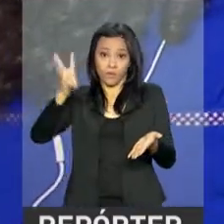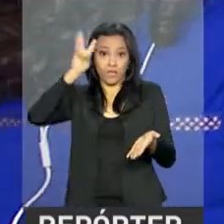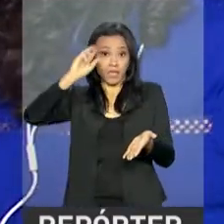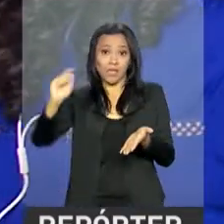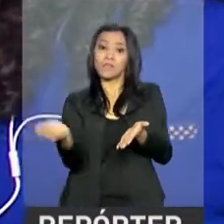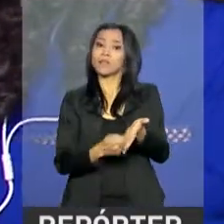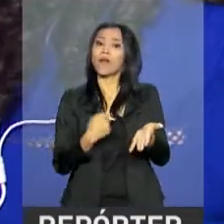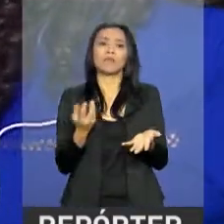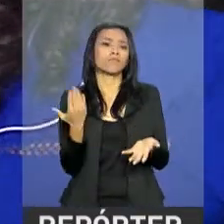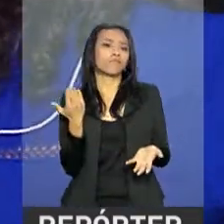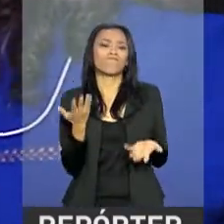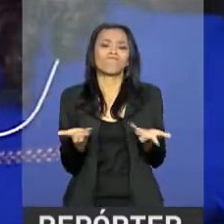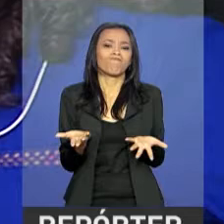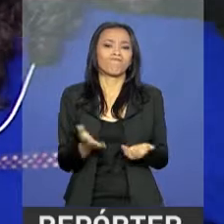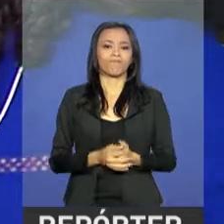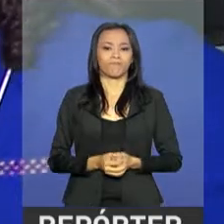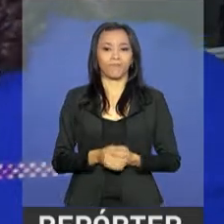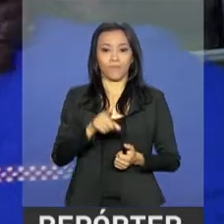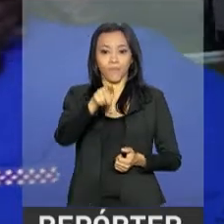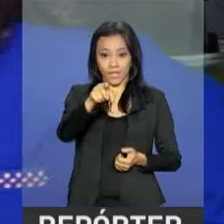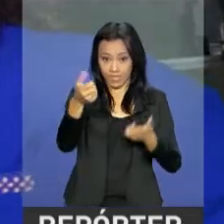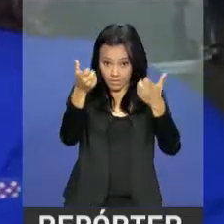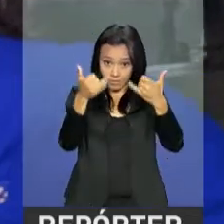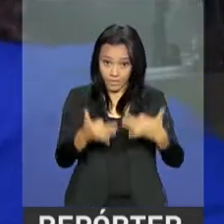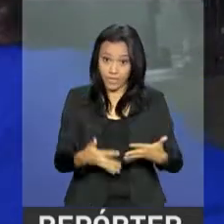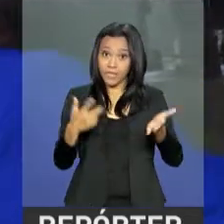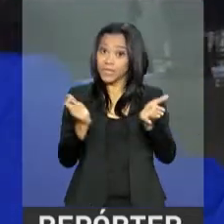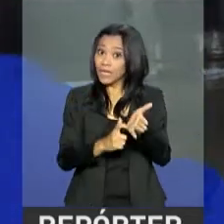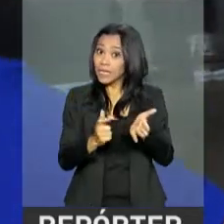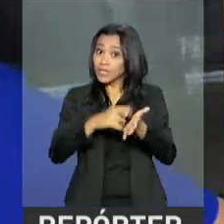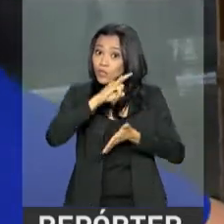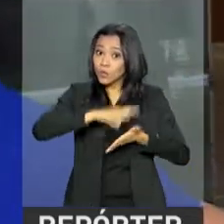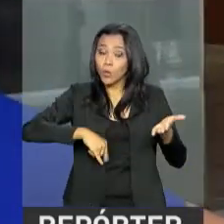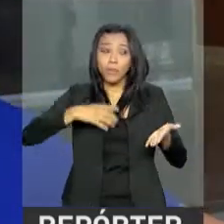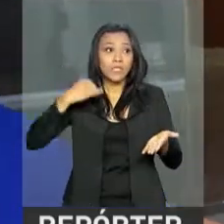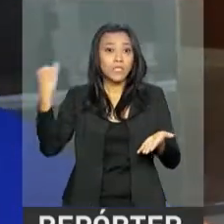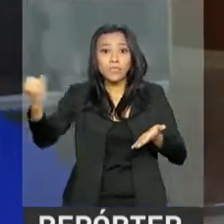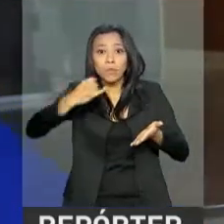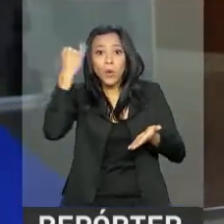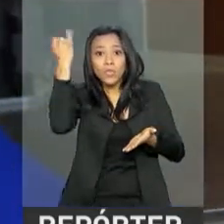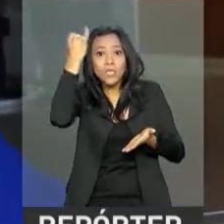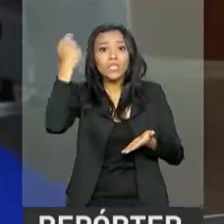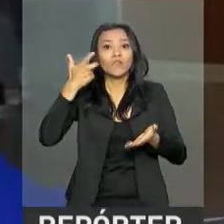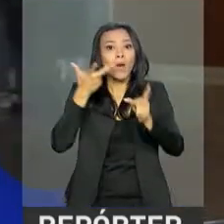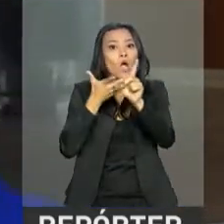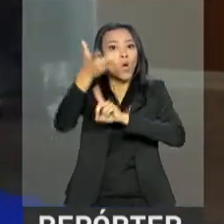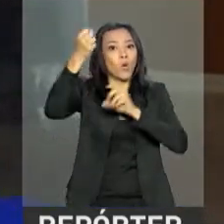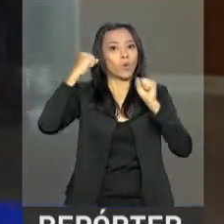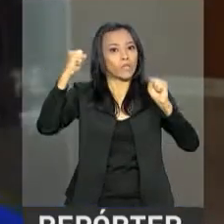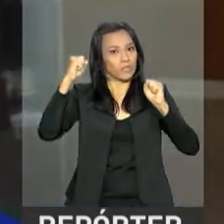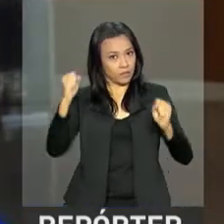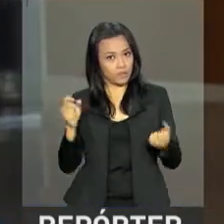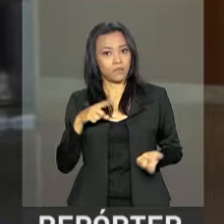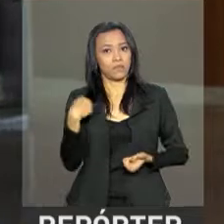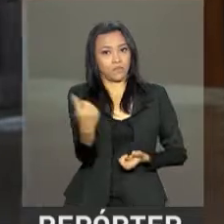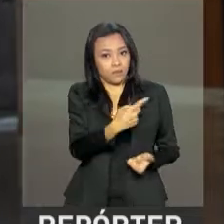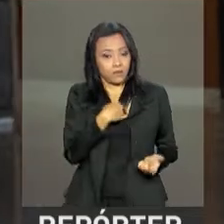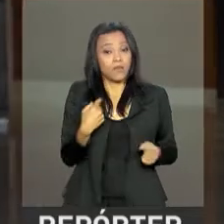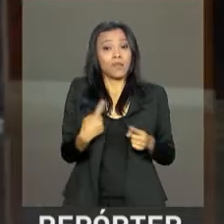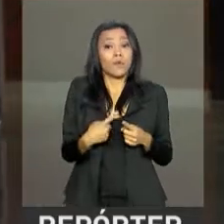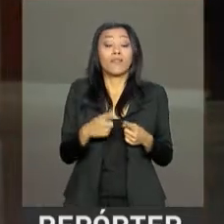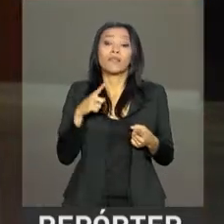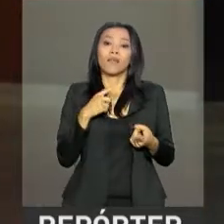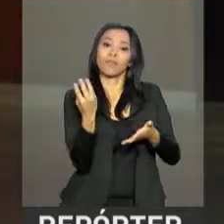esse documento ele é muito importante foi uma conquista pra nós todos porque ele prevê